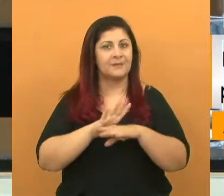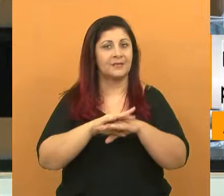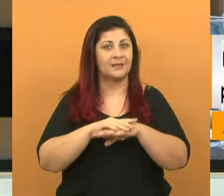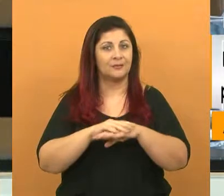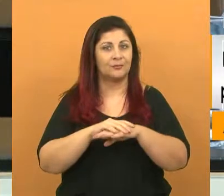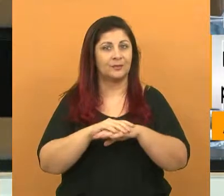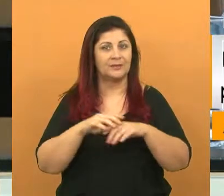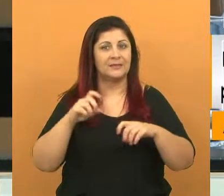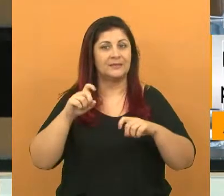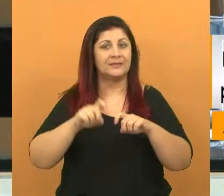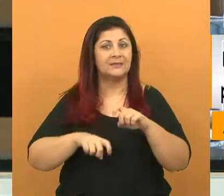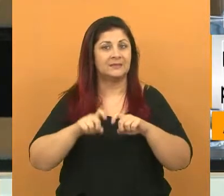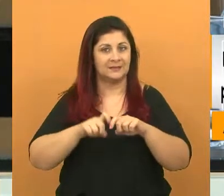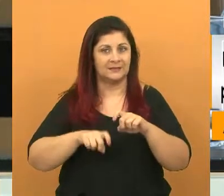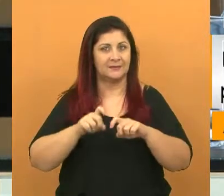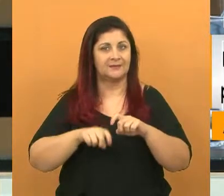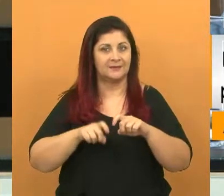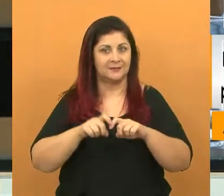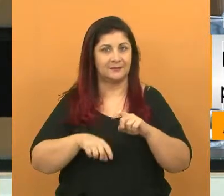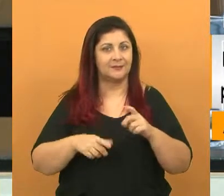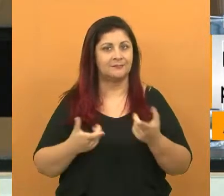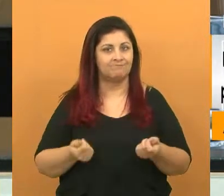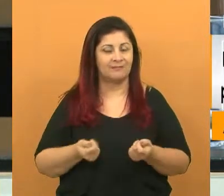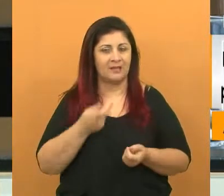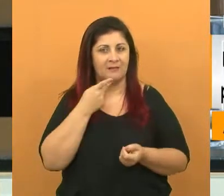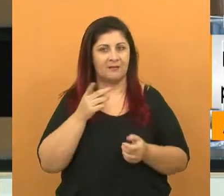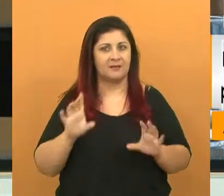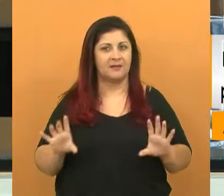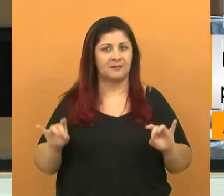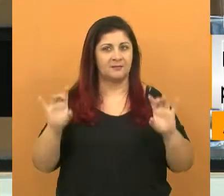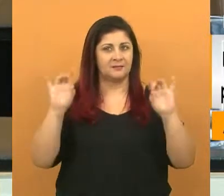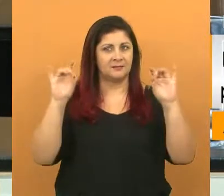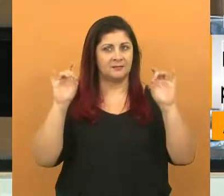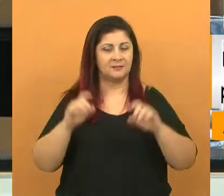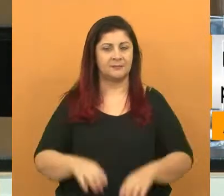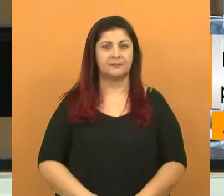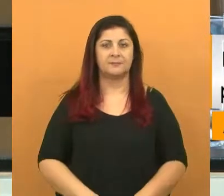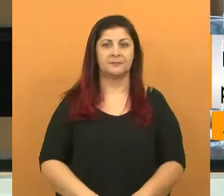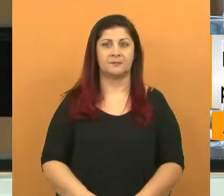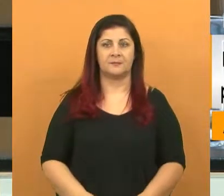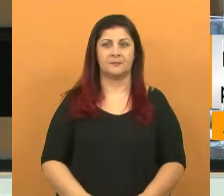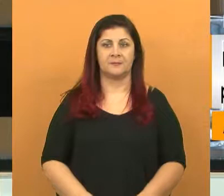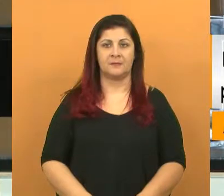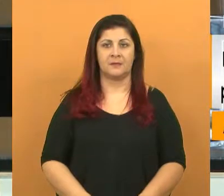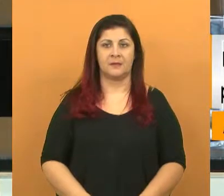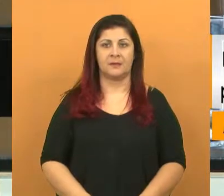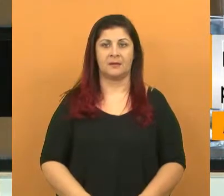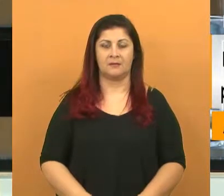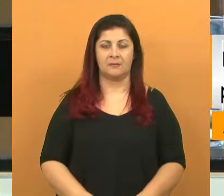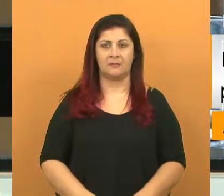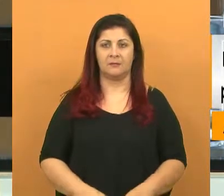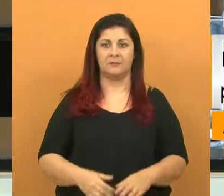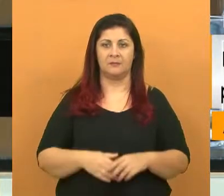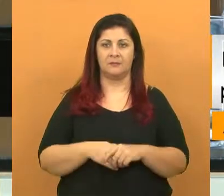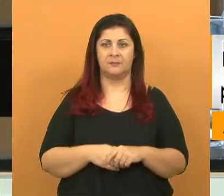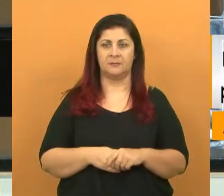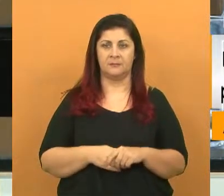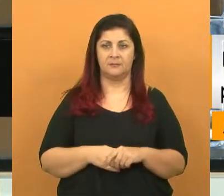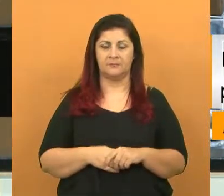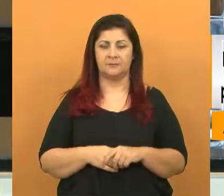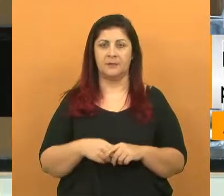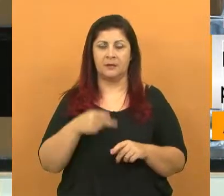sexualmente transmissíveis, né? A gente está falando do câncer, nós pegamos o câncer aqui hoje como plataforma